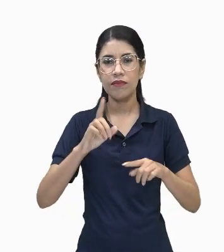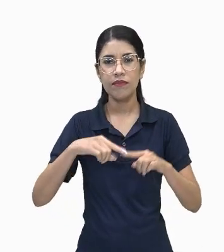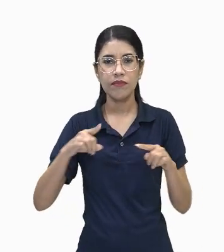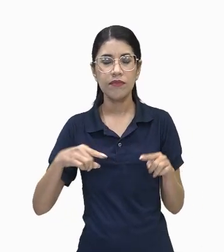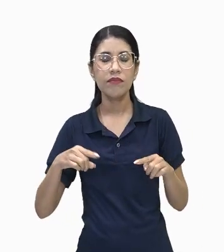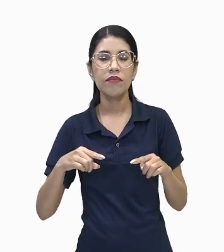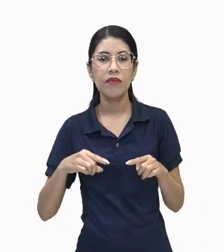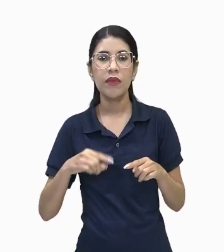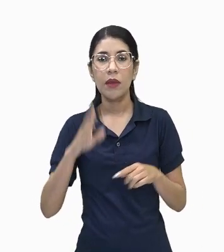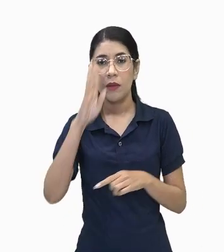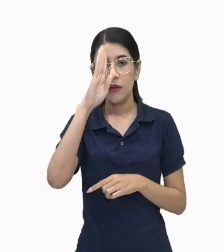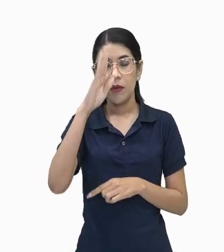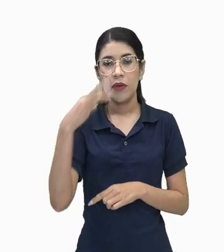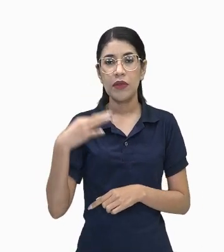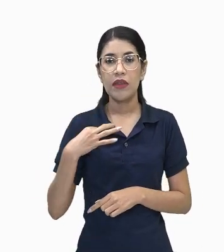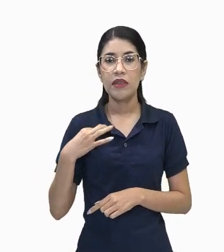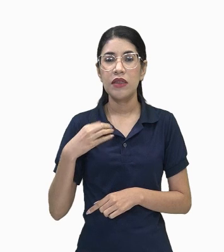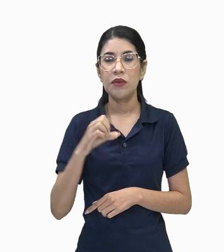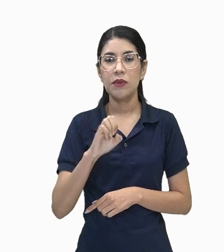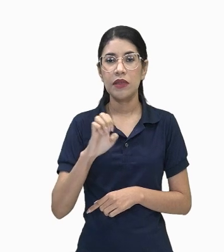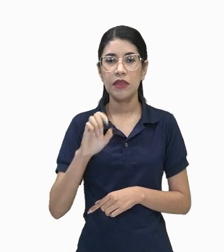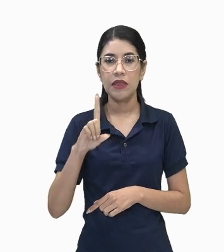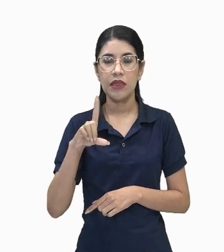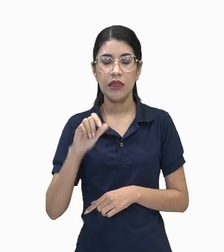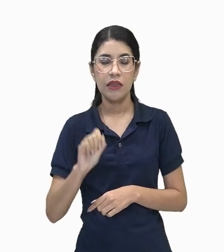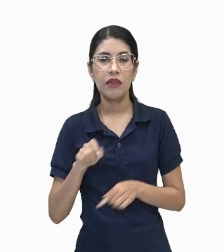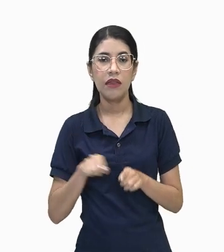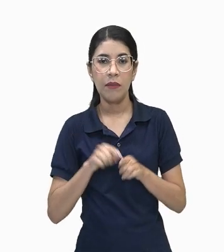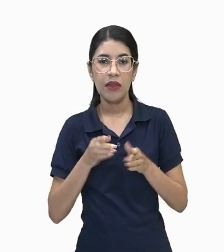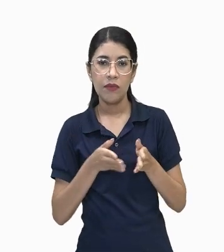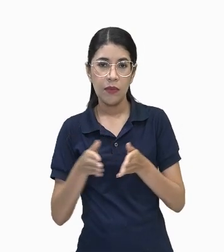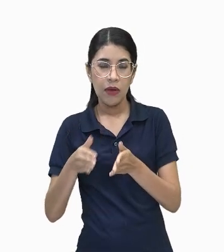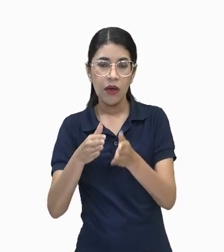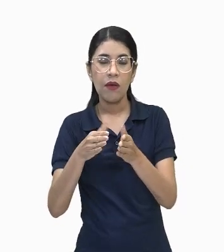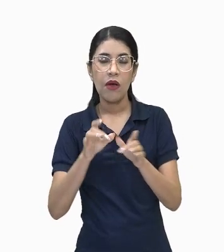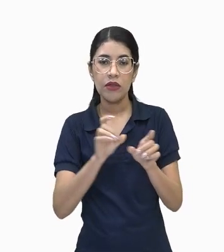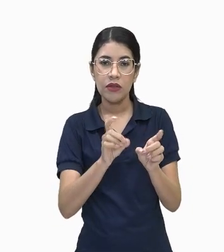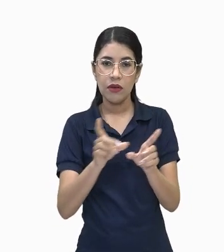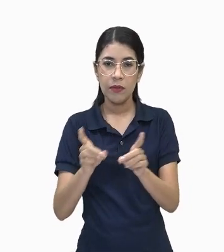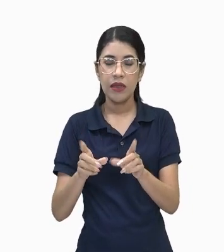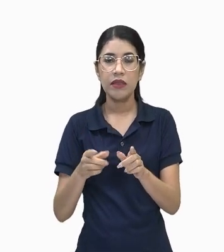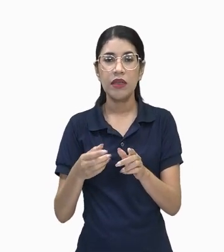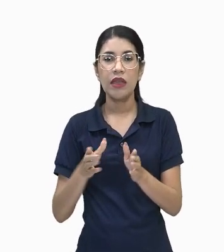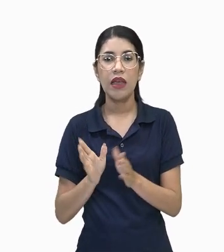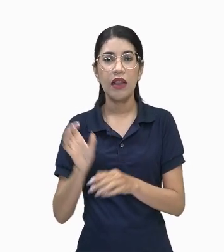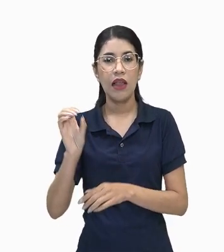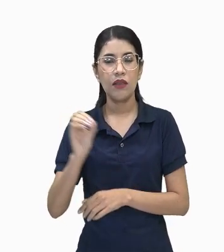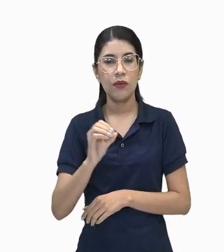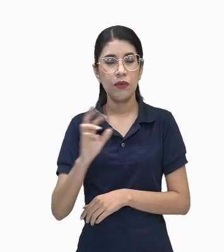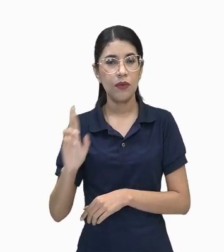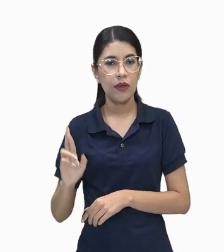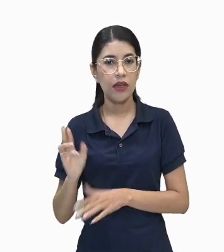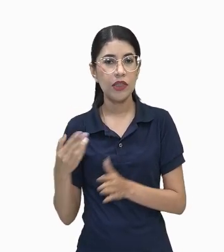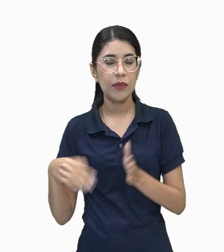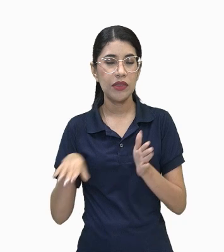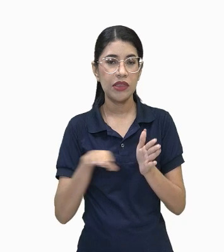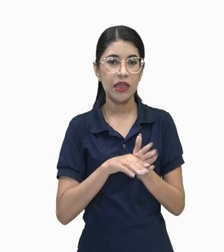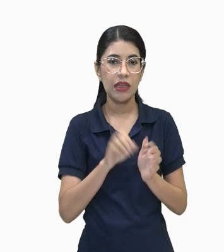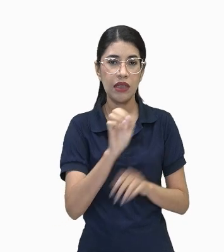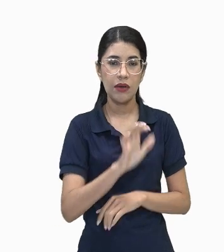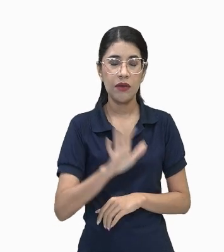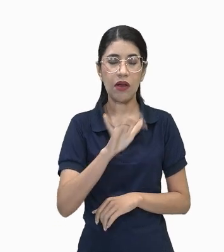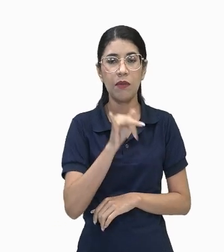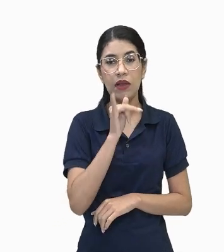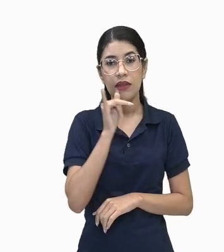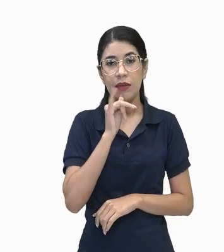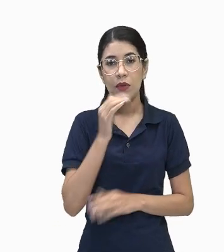ali a seda. Inclusive, houve uma rota comercial que viria lá desde do Oriente, por que não dizer da China, no